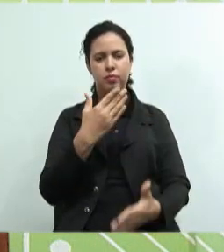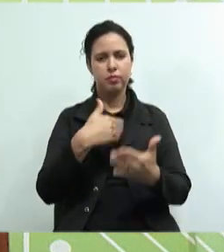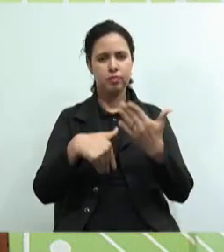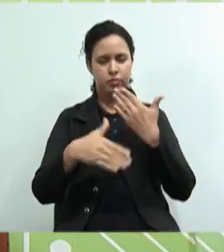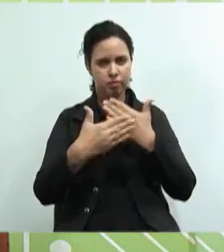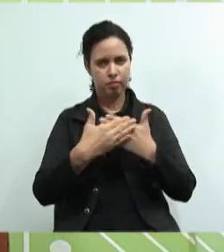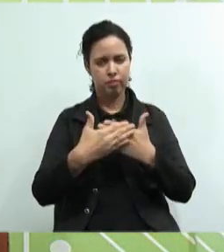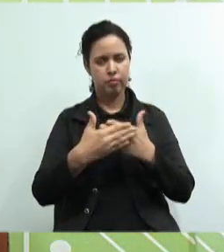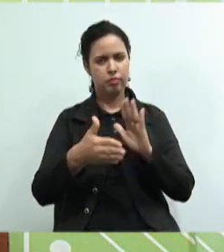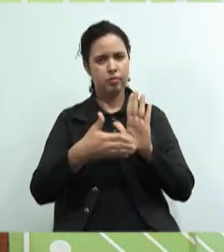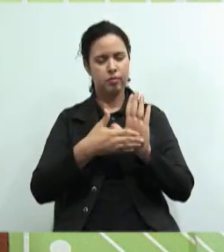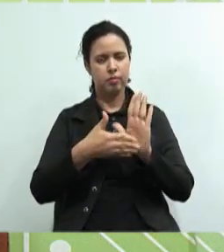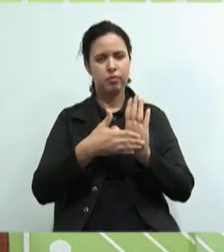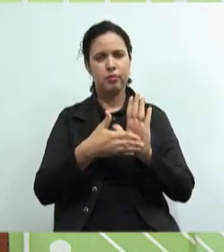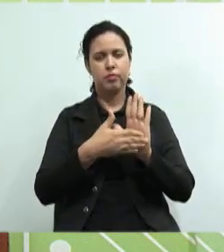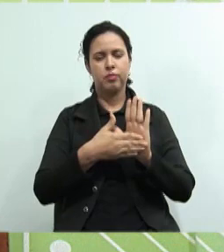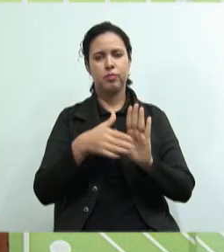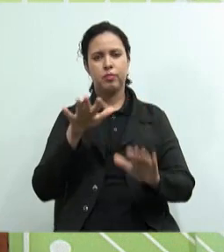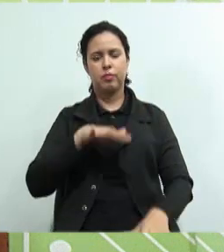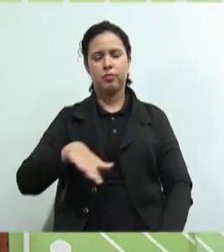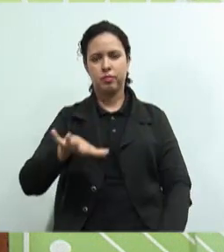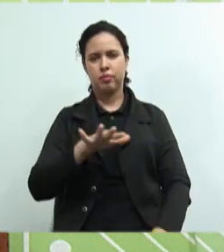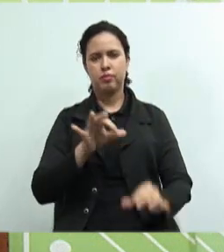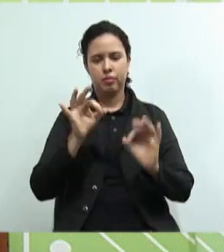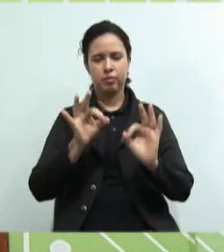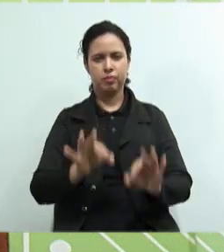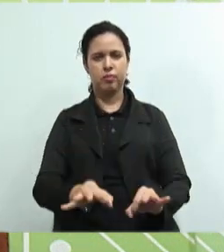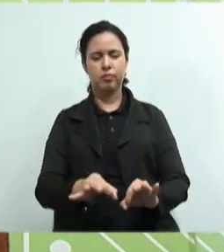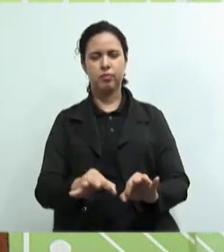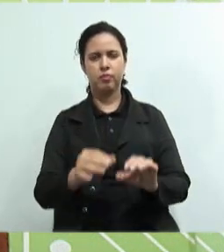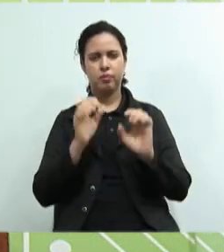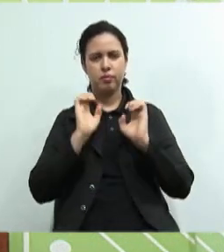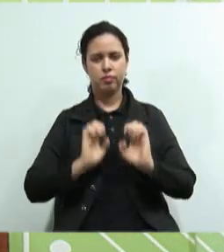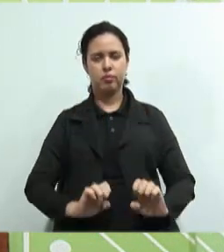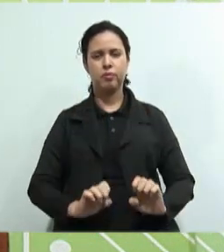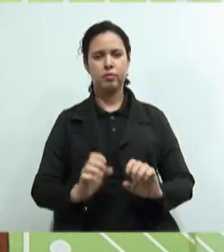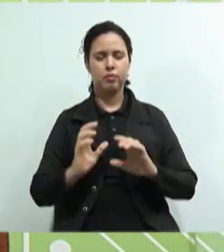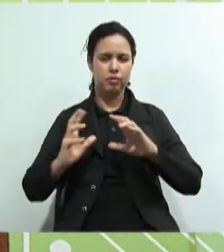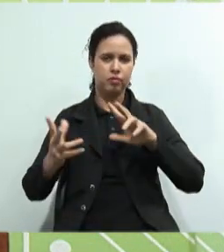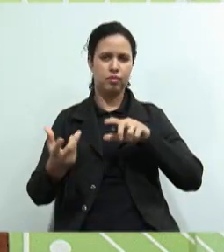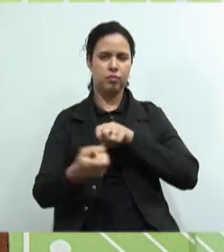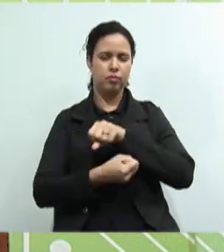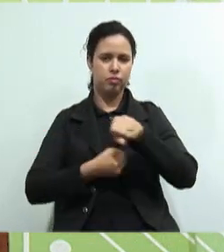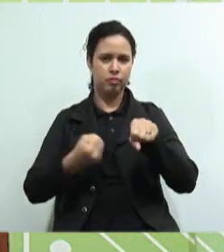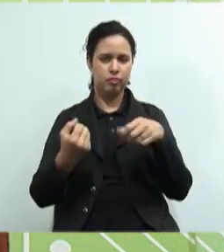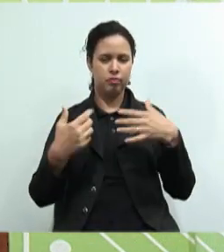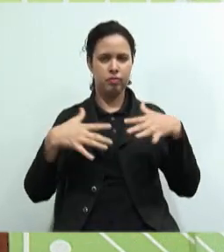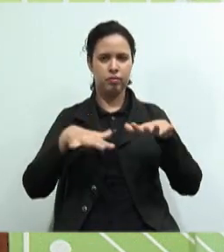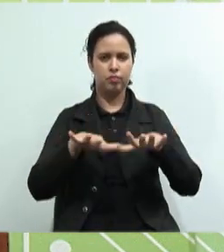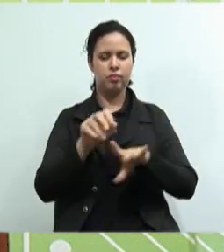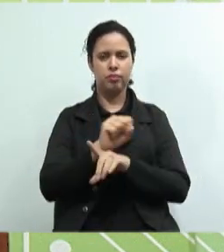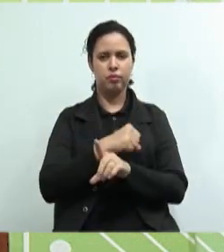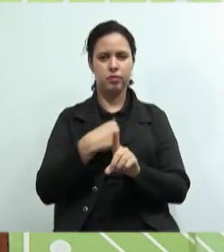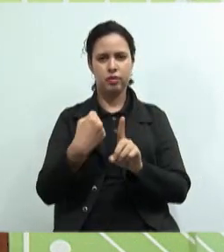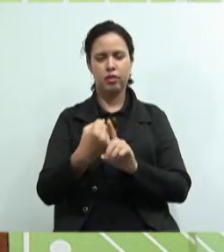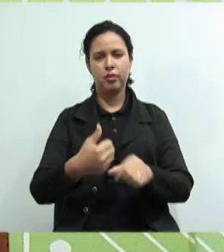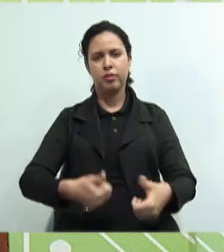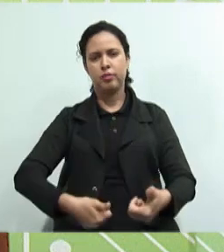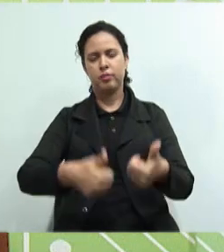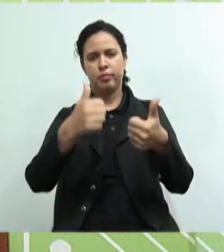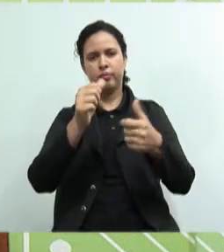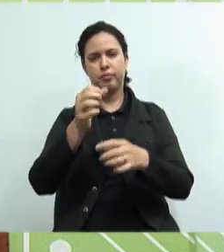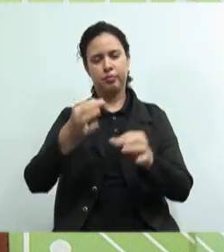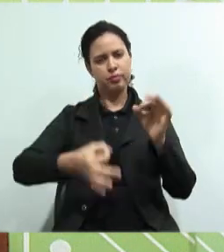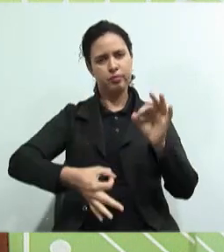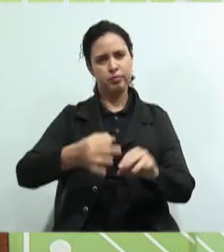propostas, seja do comércio justo e ético, a questão da sustentabilidade, da inclusão social, de uma melhor justiça social para